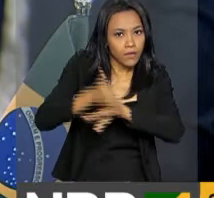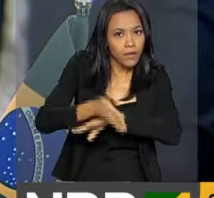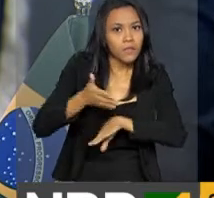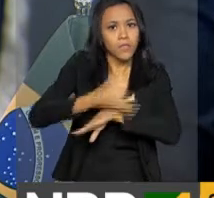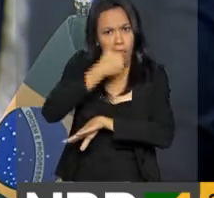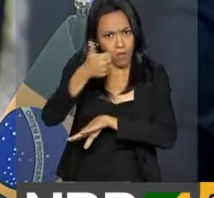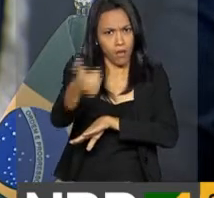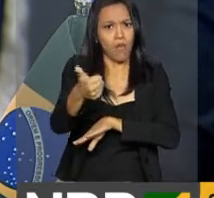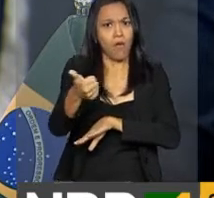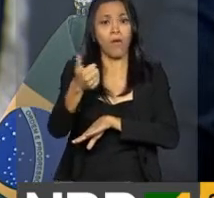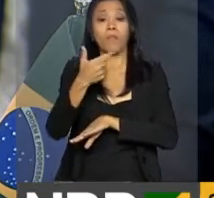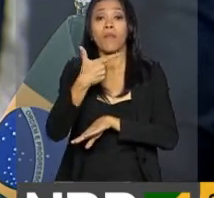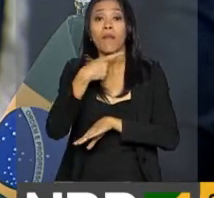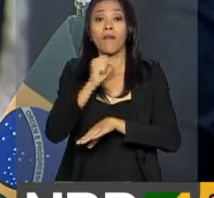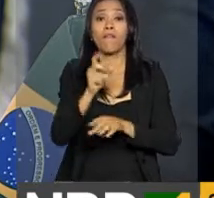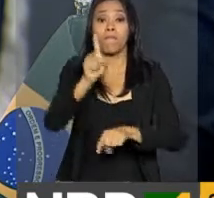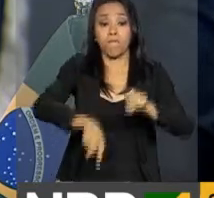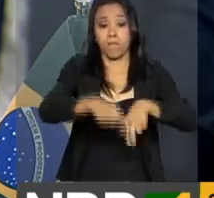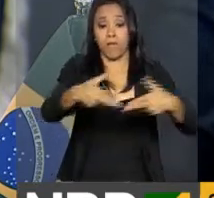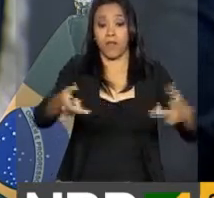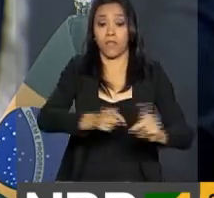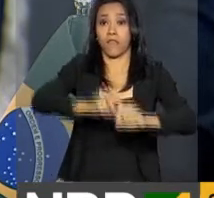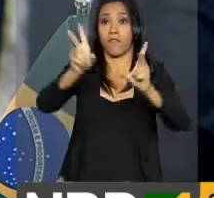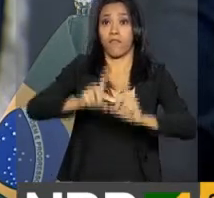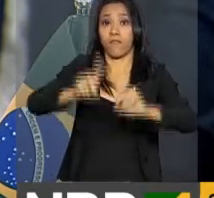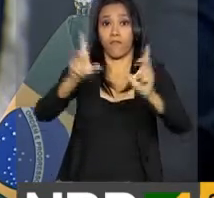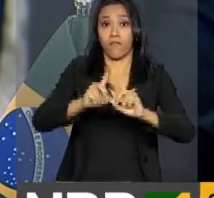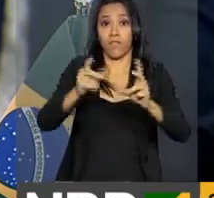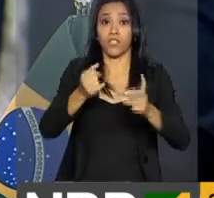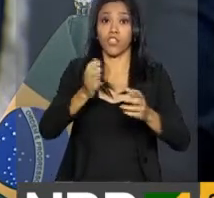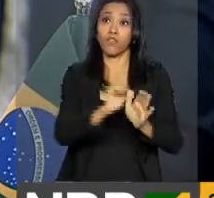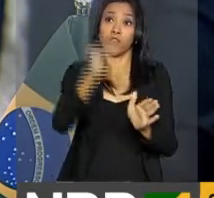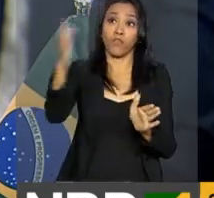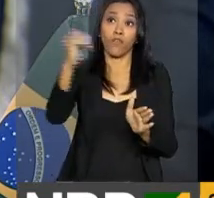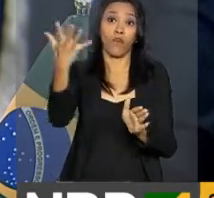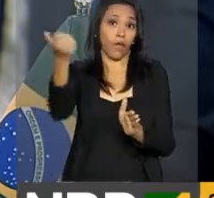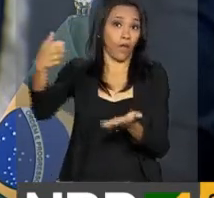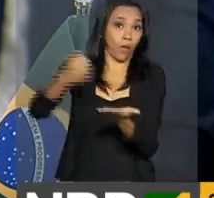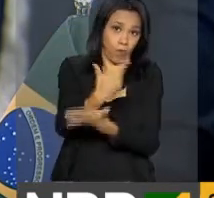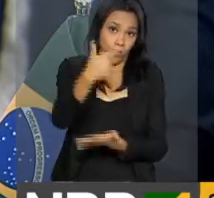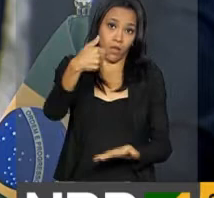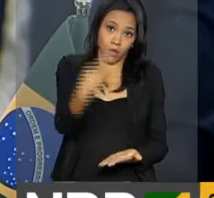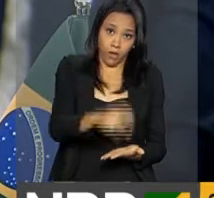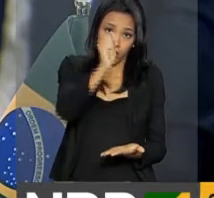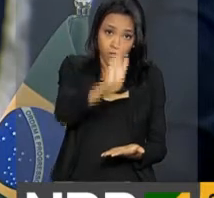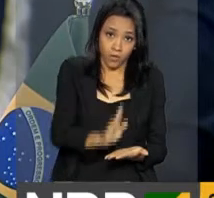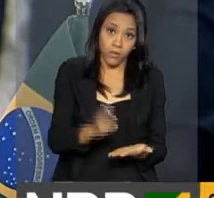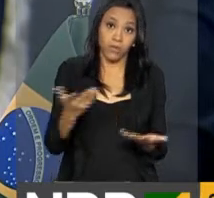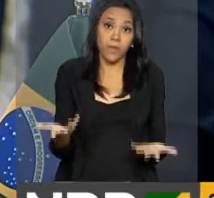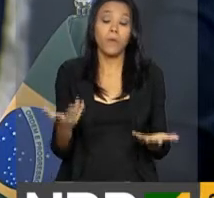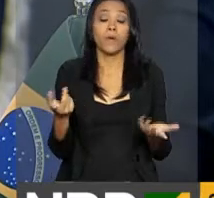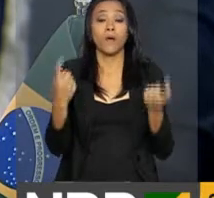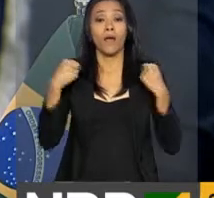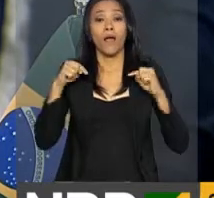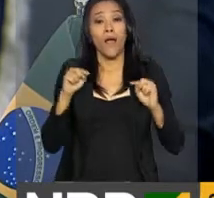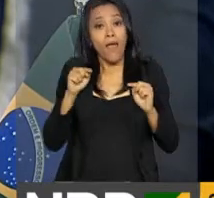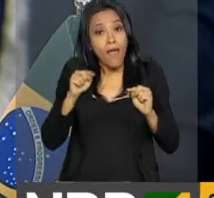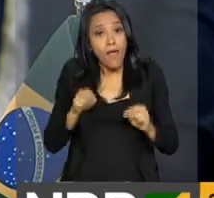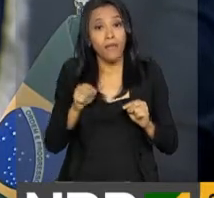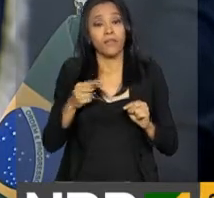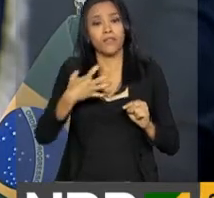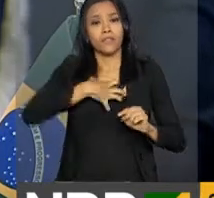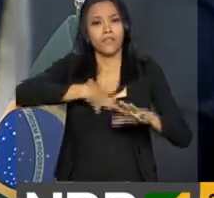nossas exportações aos mercados internacionais. É precisamente nesse